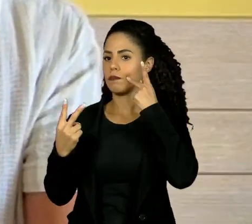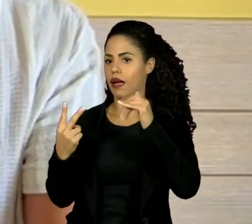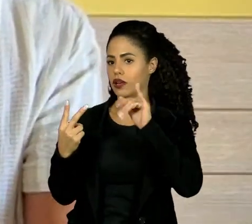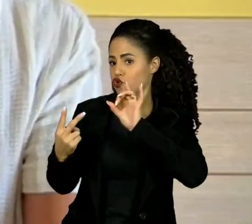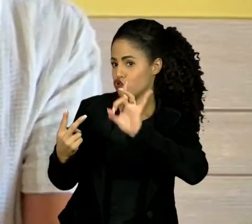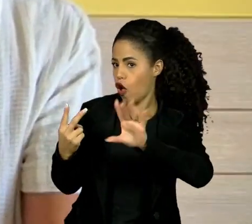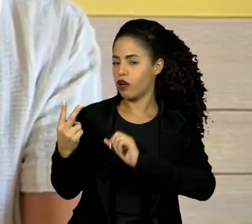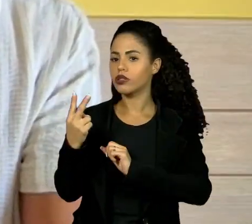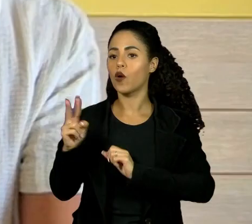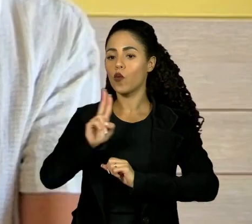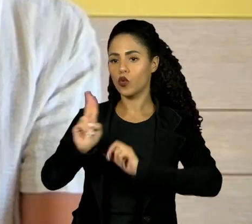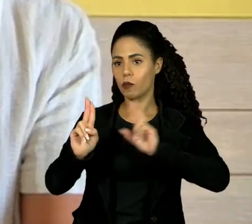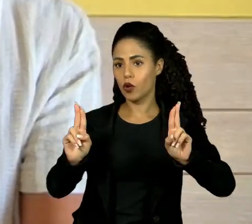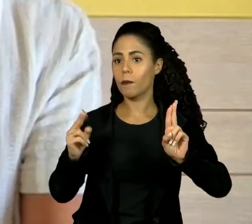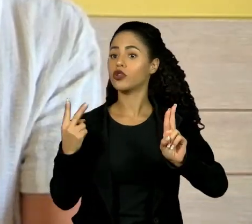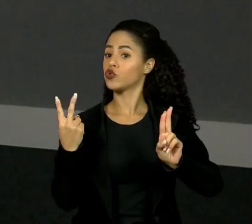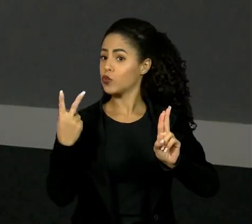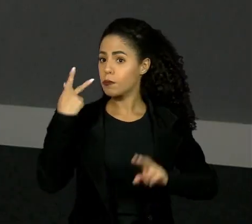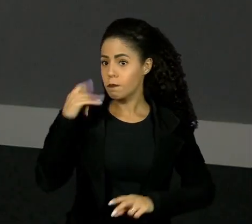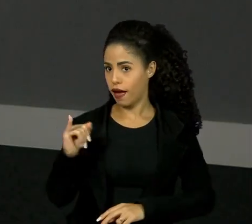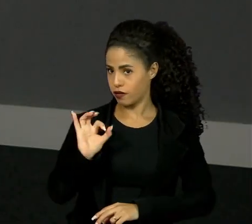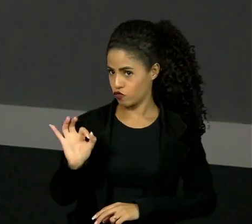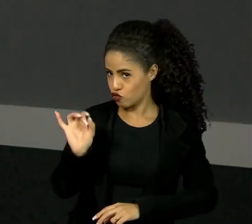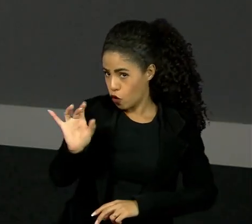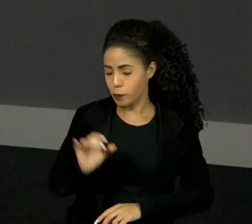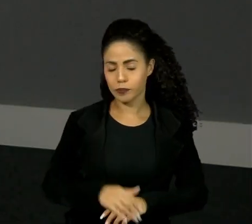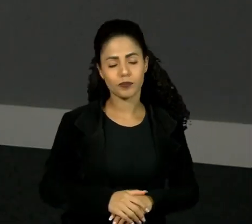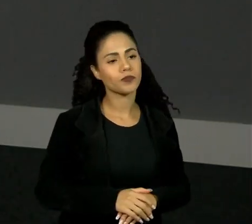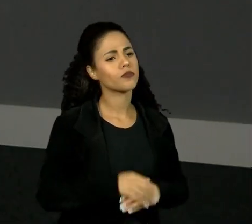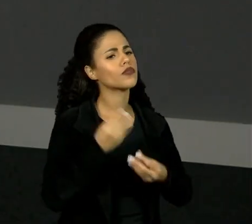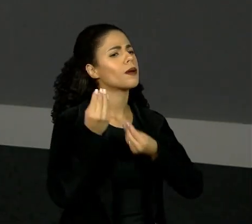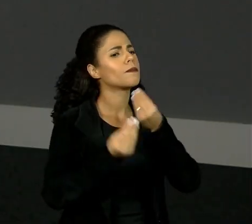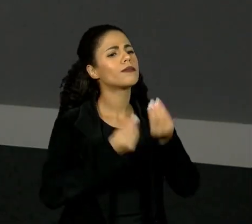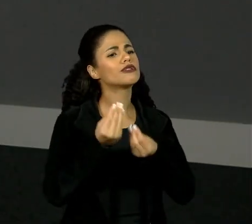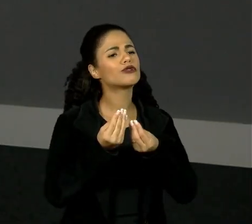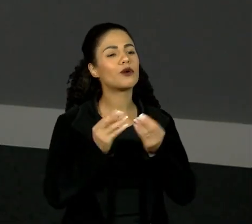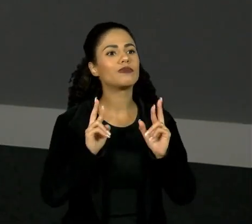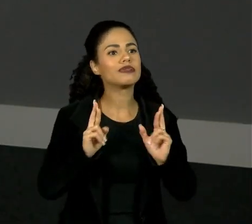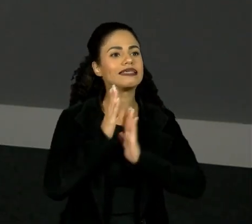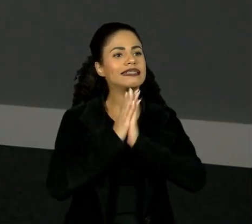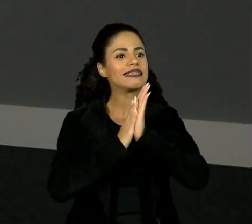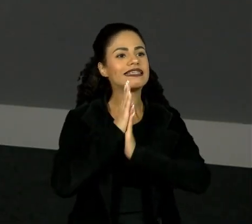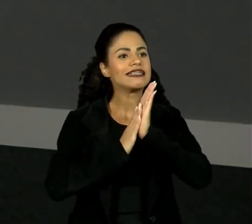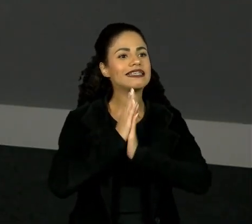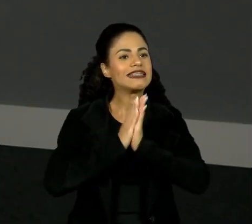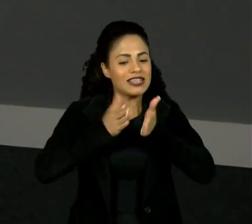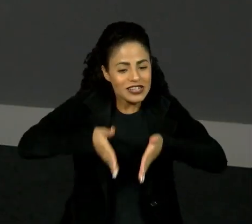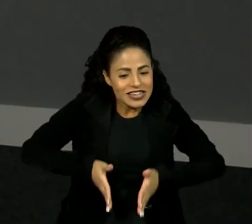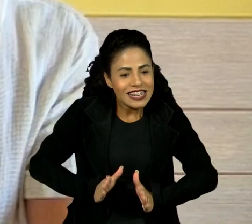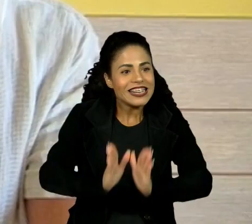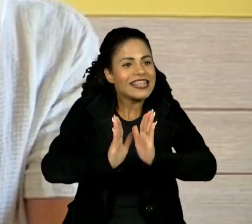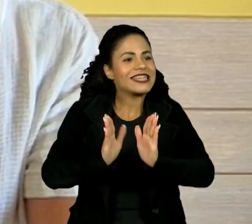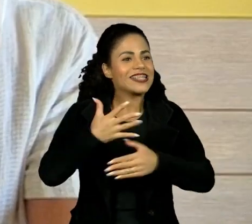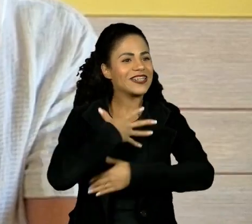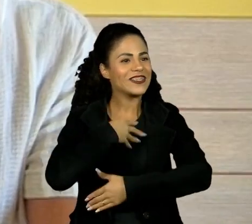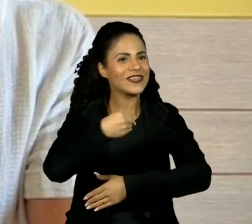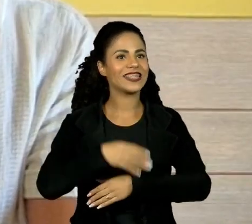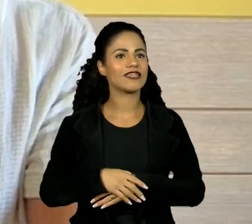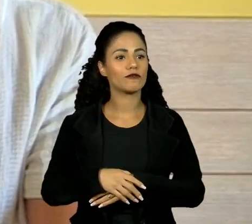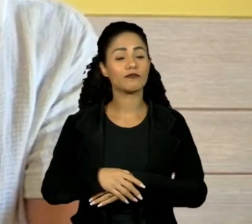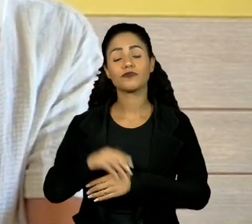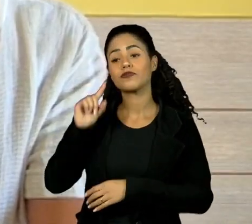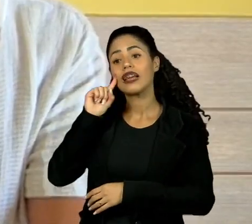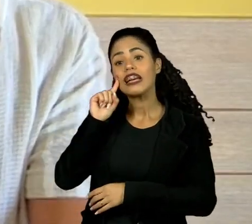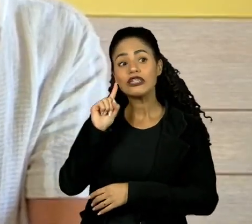vai ter o nome de 2 pais. Como é que está a expectativa para o nascimento desse filho de vocês? Já está programado para o